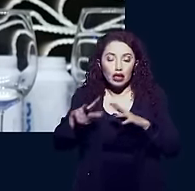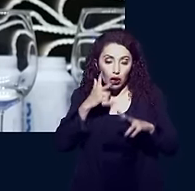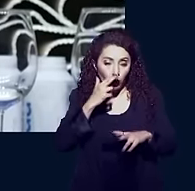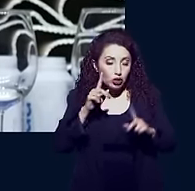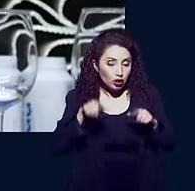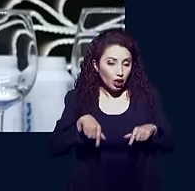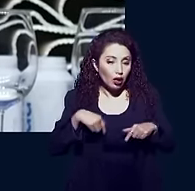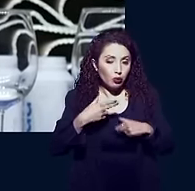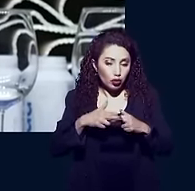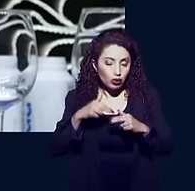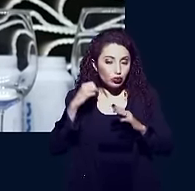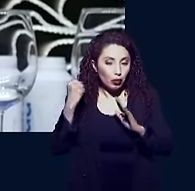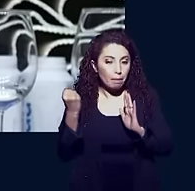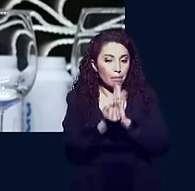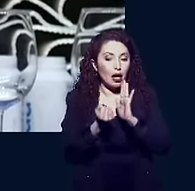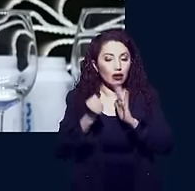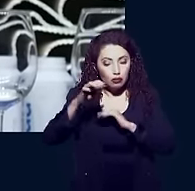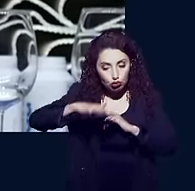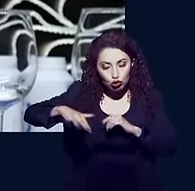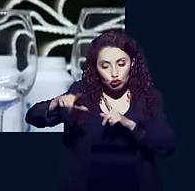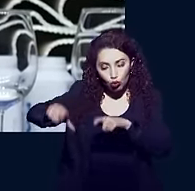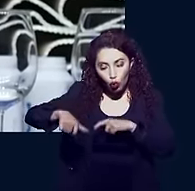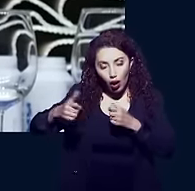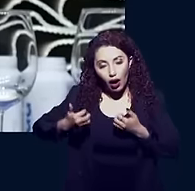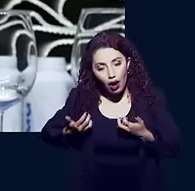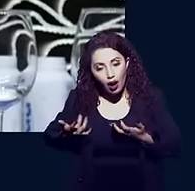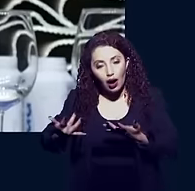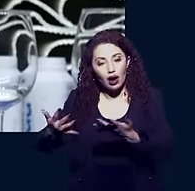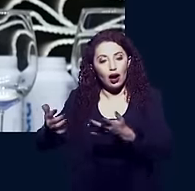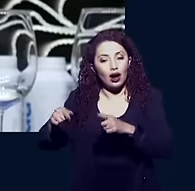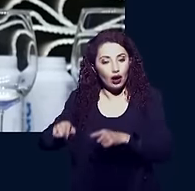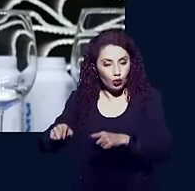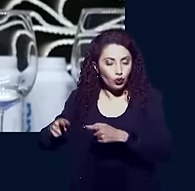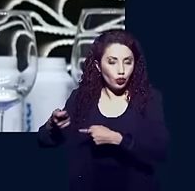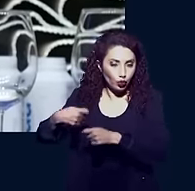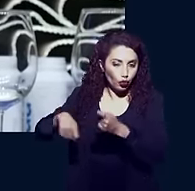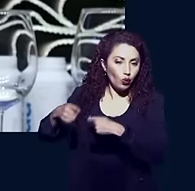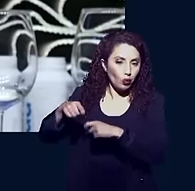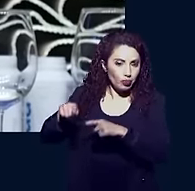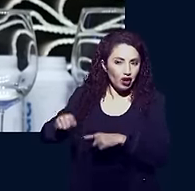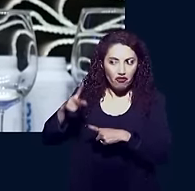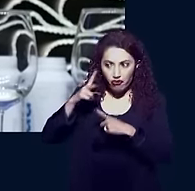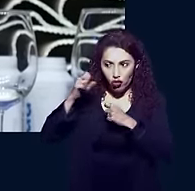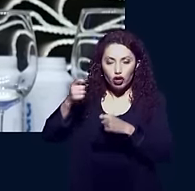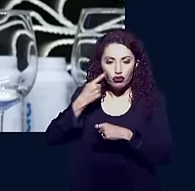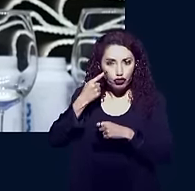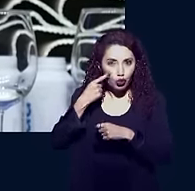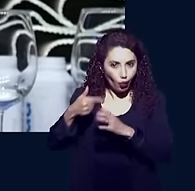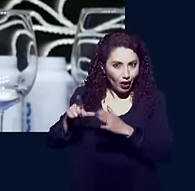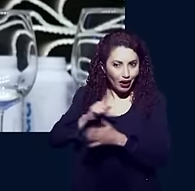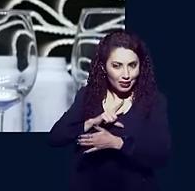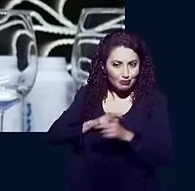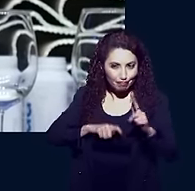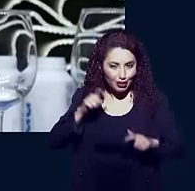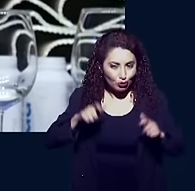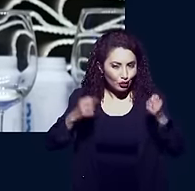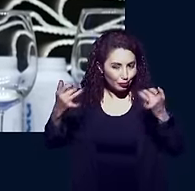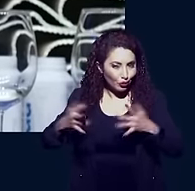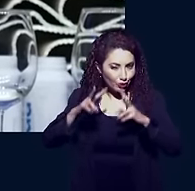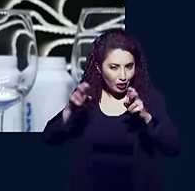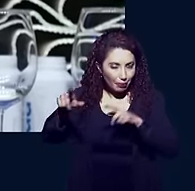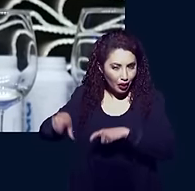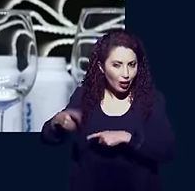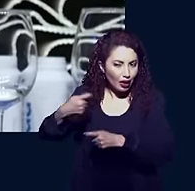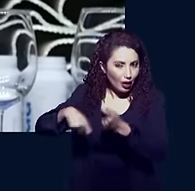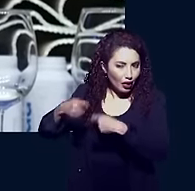impacto do setor Água principalmente na na agricultura que é muito forte vem muito momento a gente viu o painel anterior aqui todos os comentários que a gente tem visto